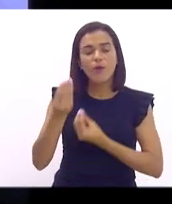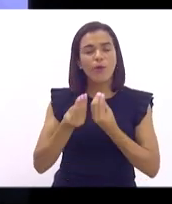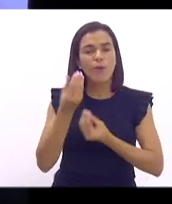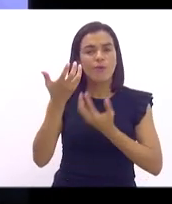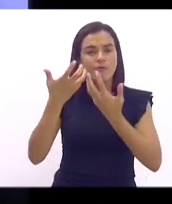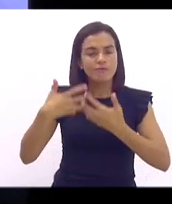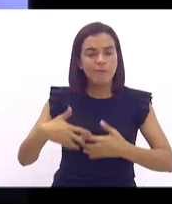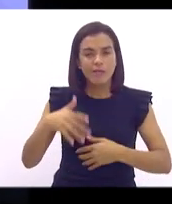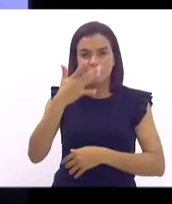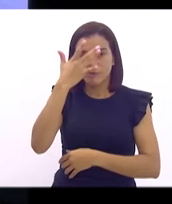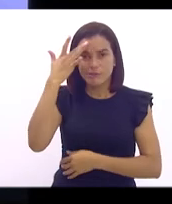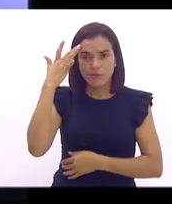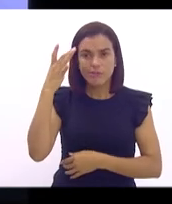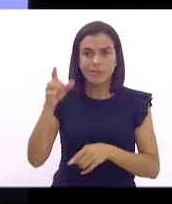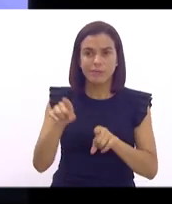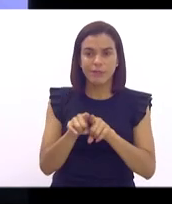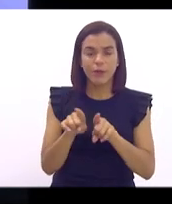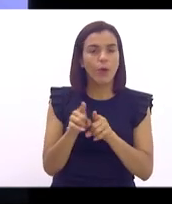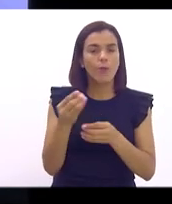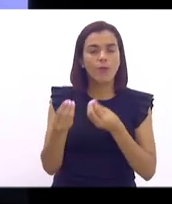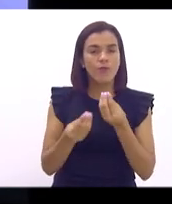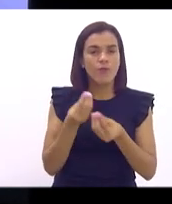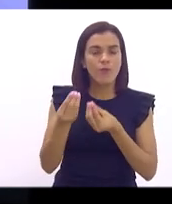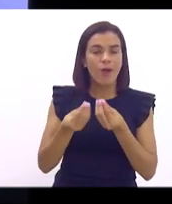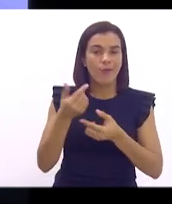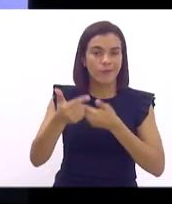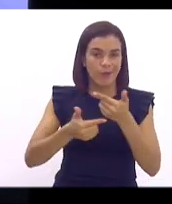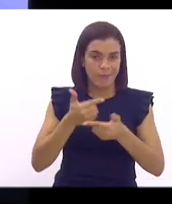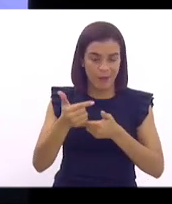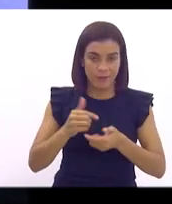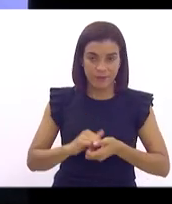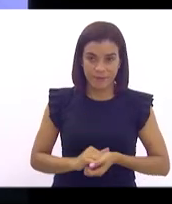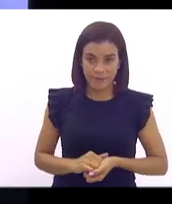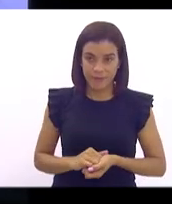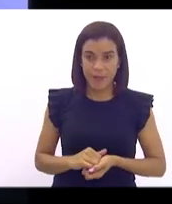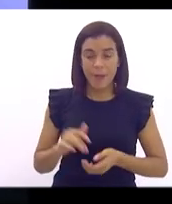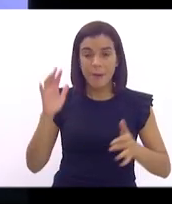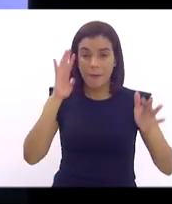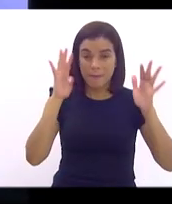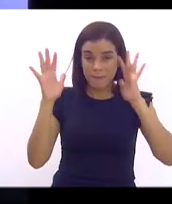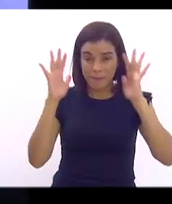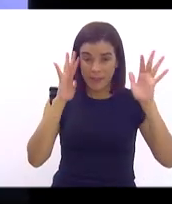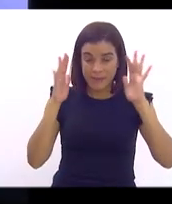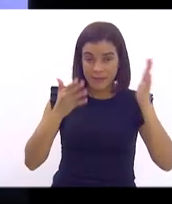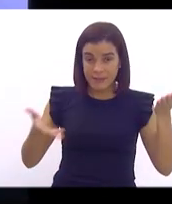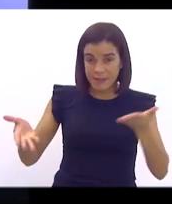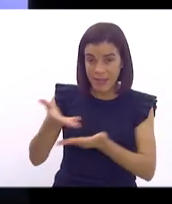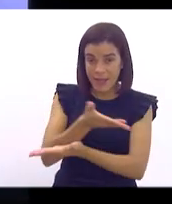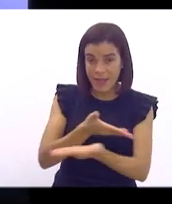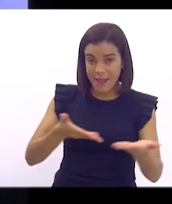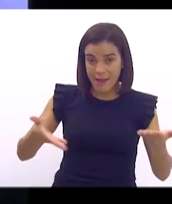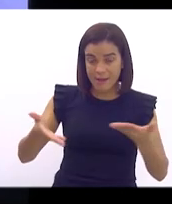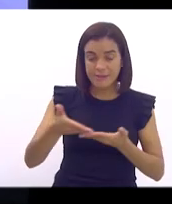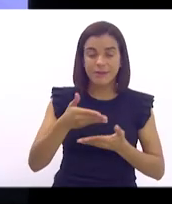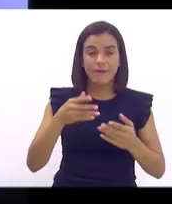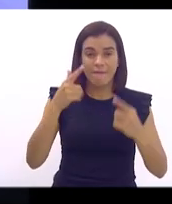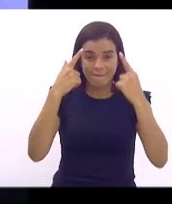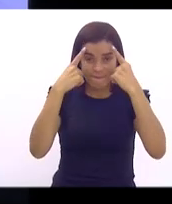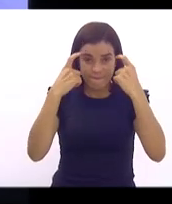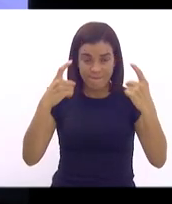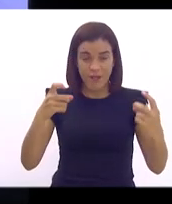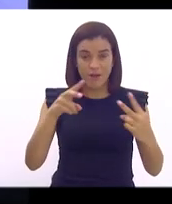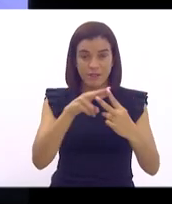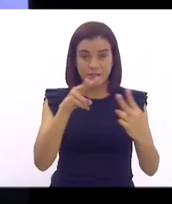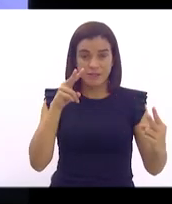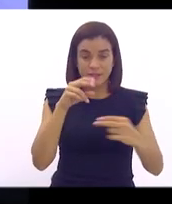como as pessoas chegam e como que funciona esse atendimento conosco. Pensando nessa relação com a violência cibernética contra